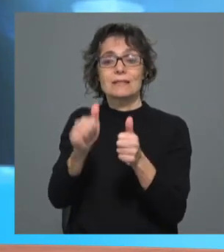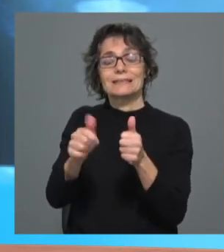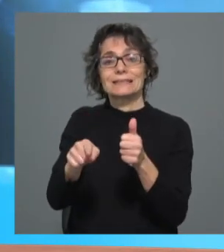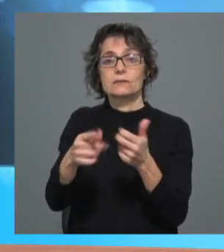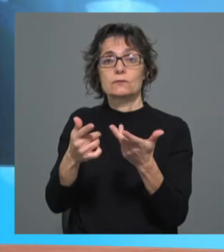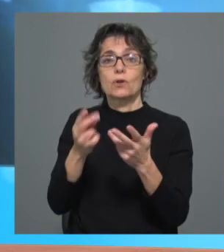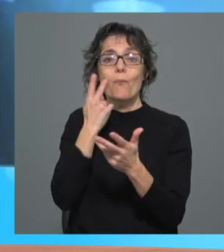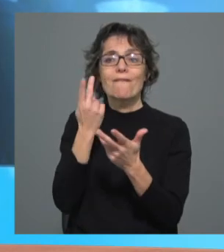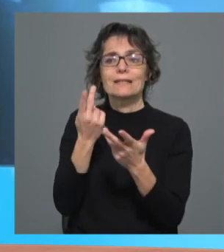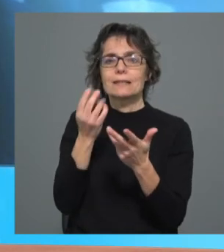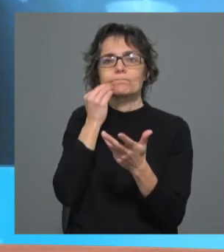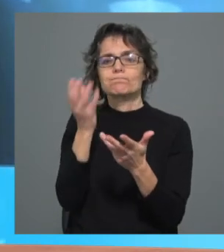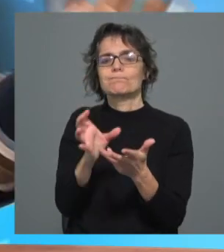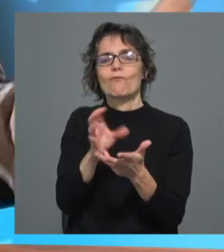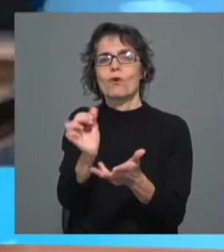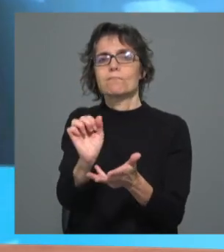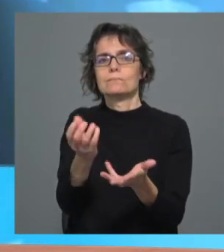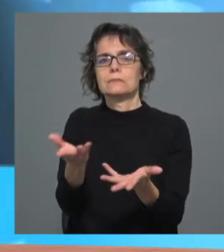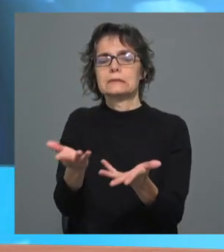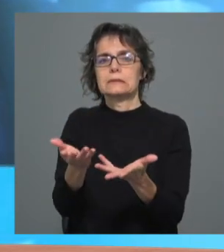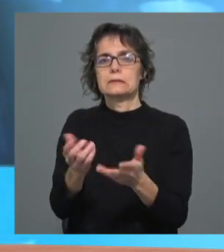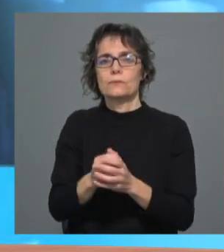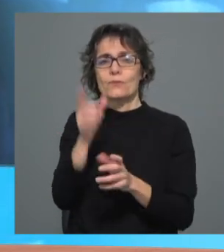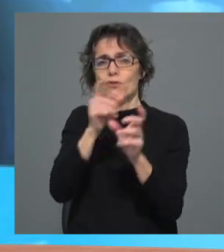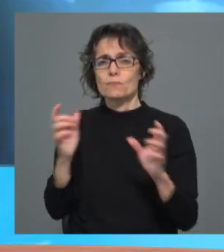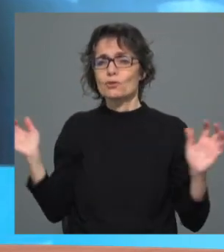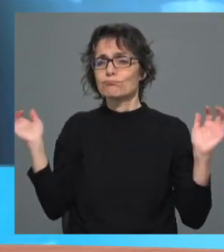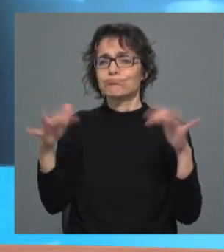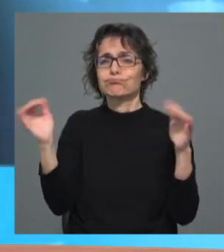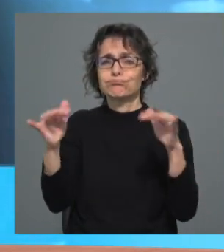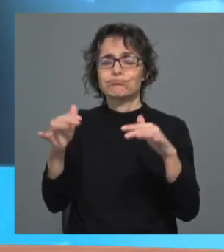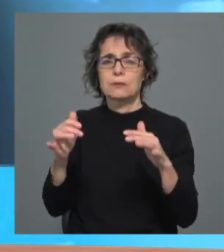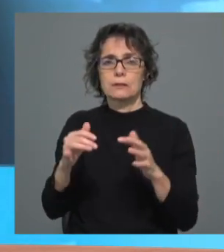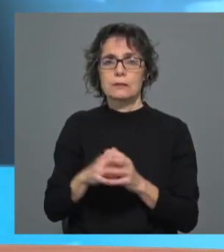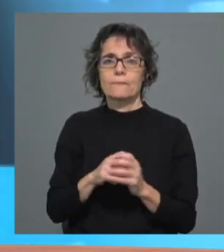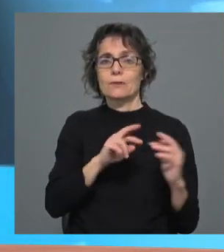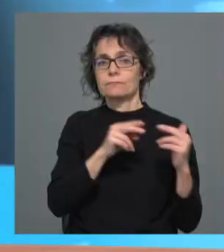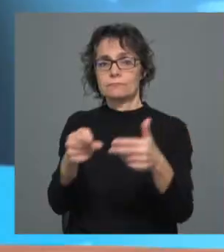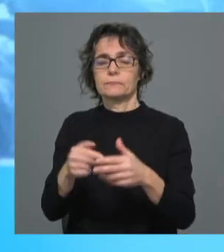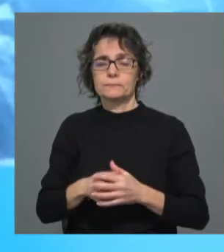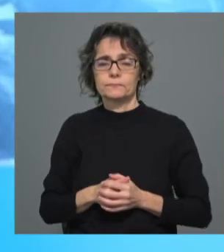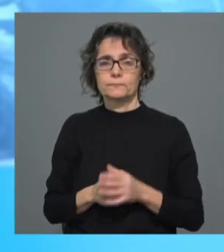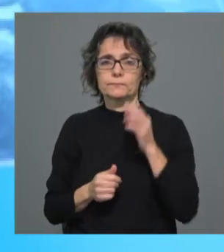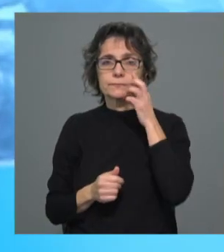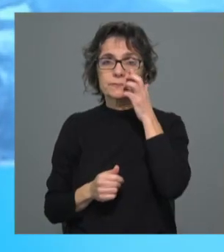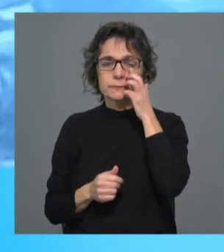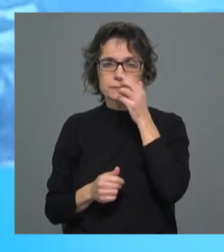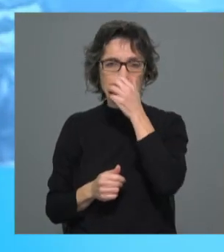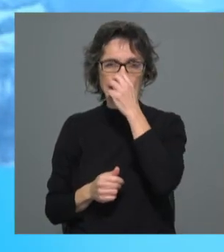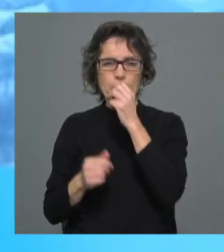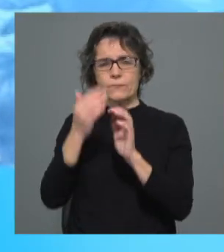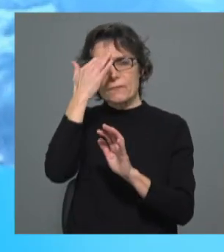vida, com toda esta gente que se deslocou da província. É importante a presença do Papa com